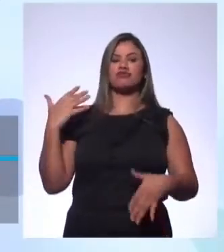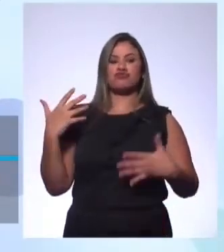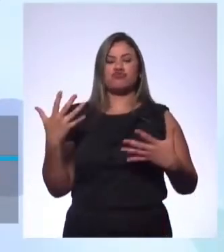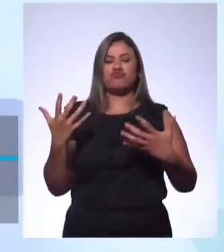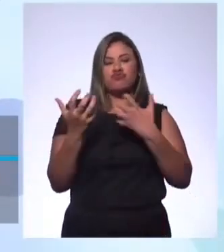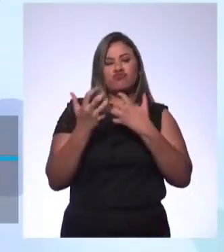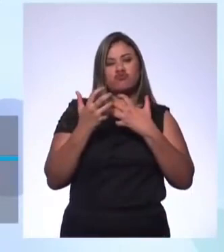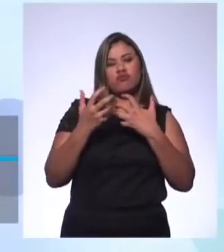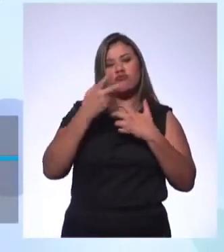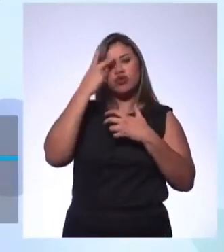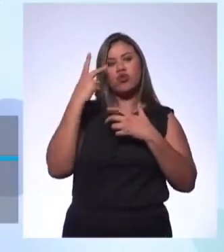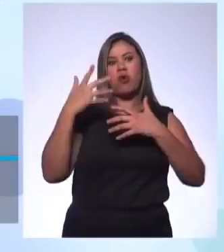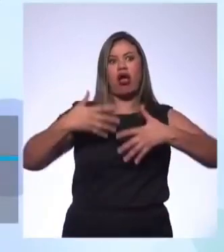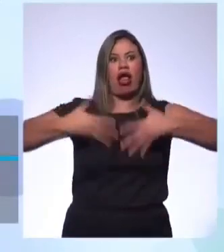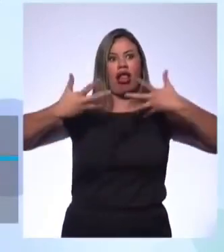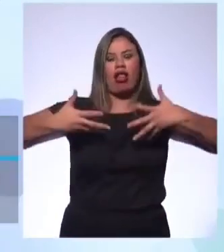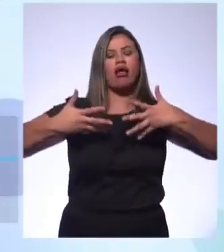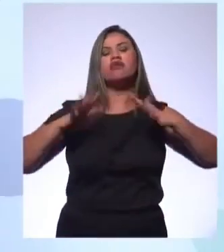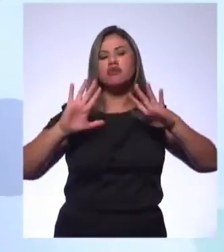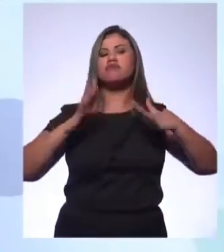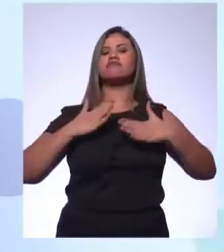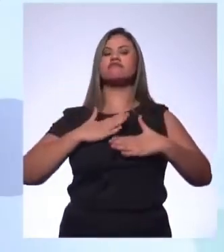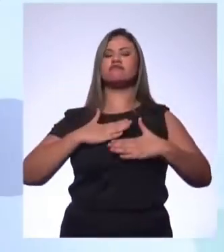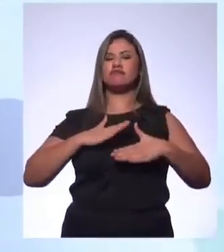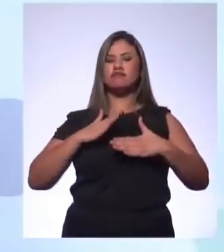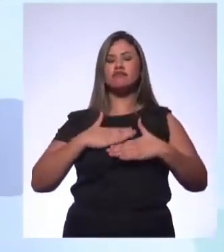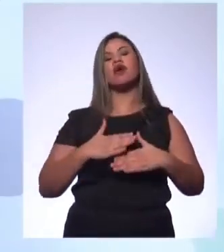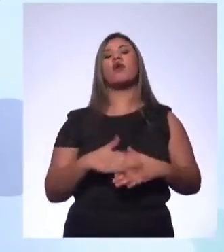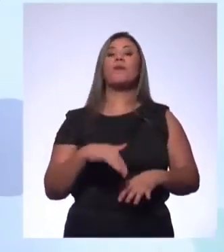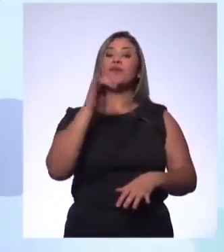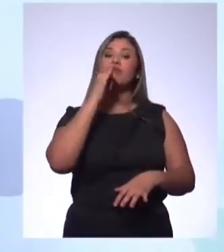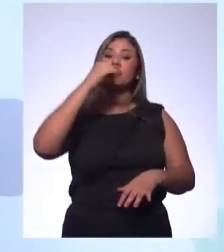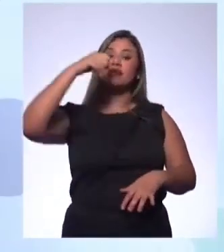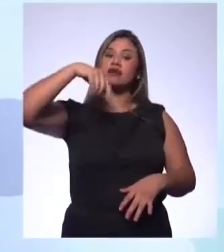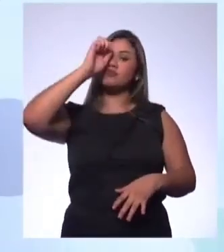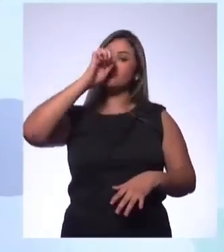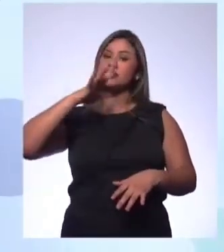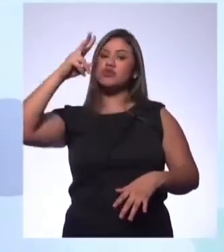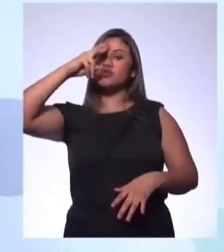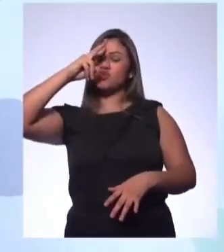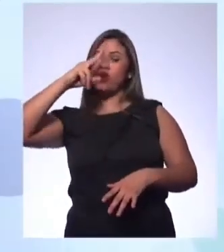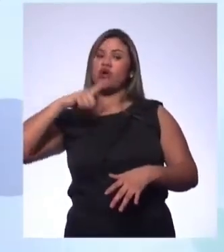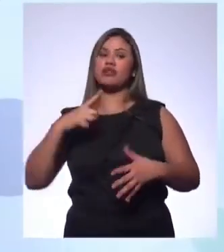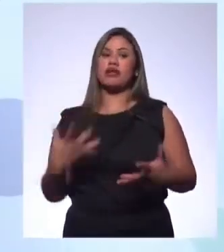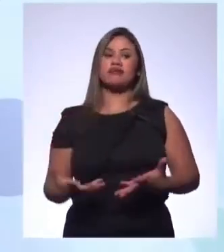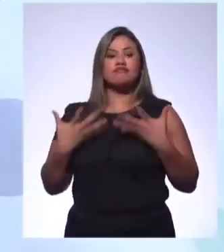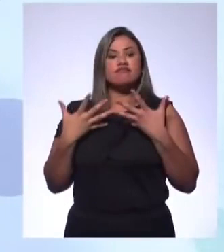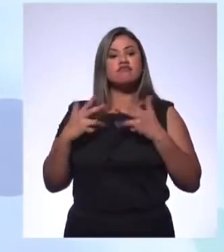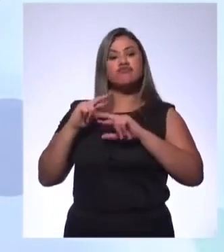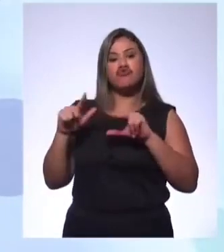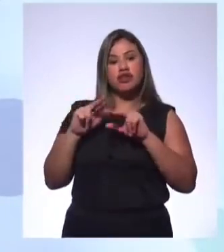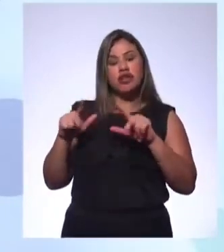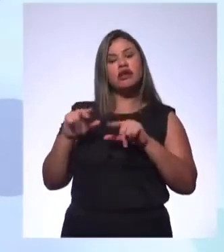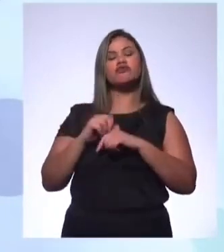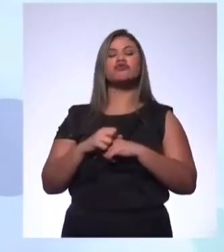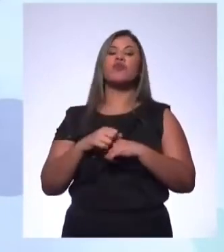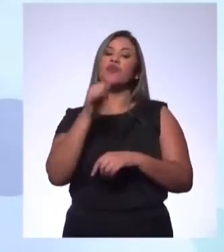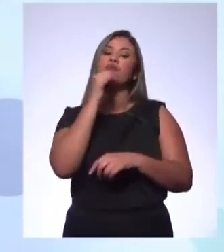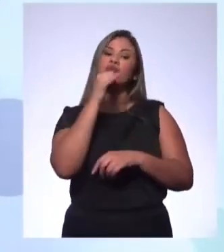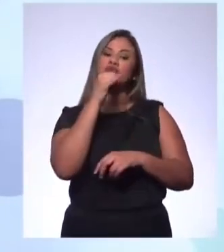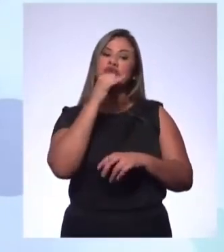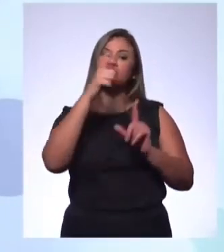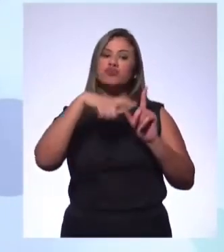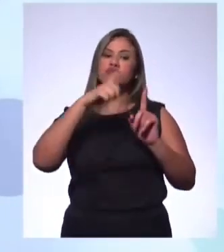Então, uma história que se passa, por exemplo, no litoral brasileiro, vai ter motivações diferentes. Então você pega, por exemplo,